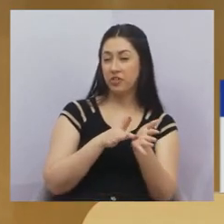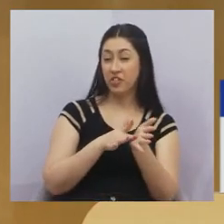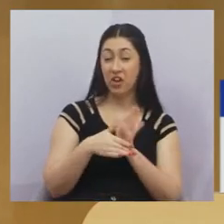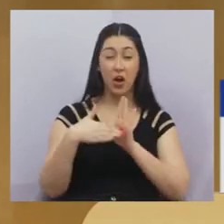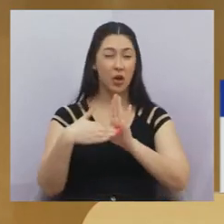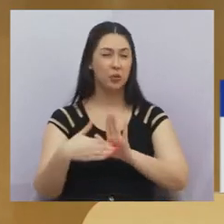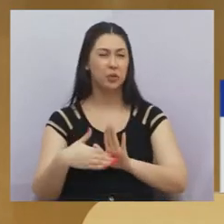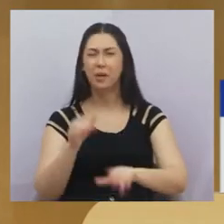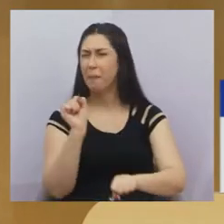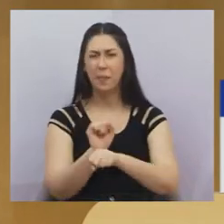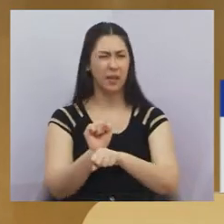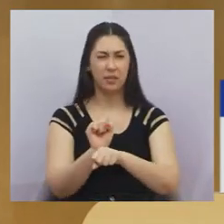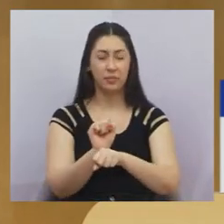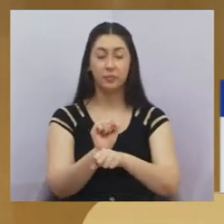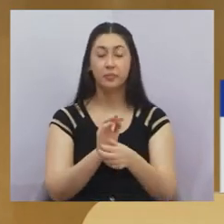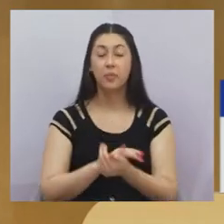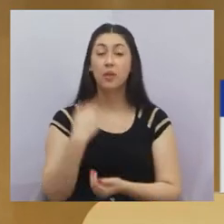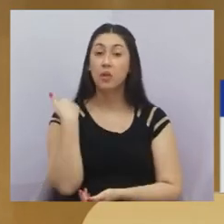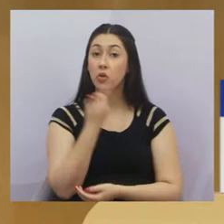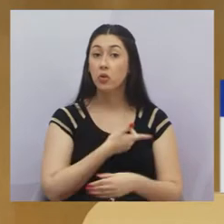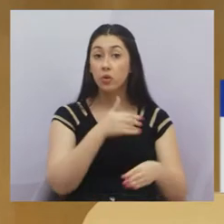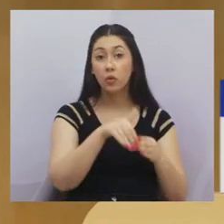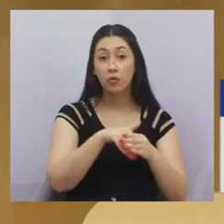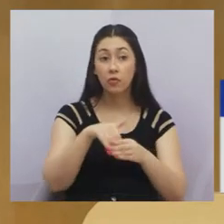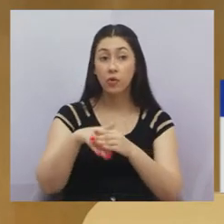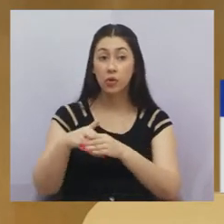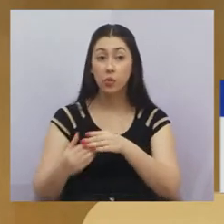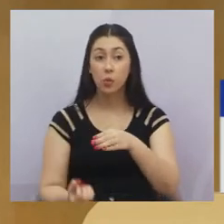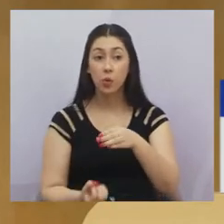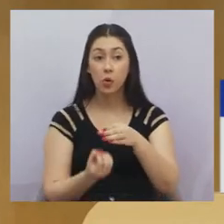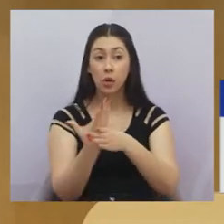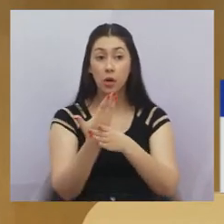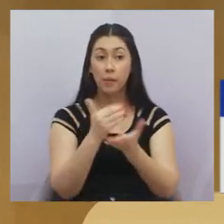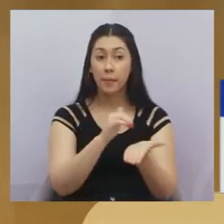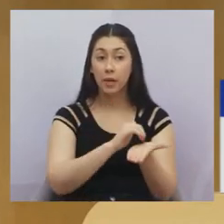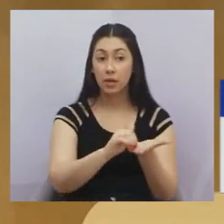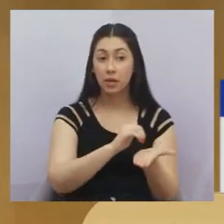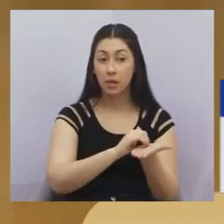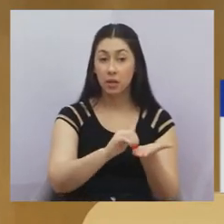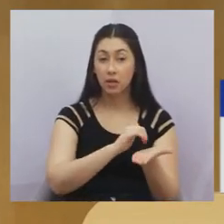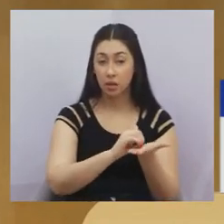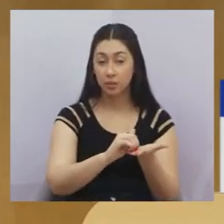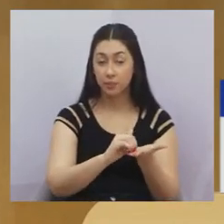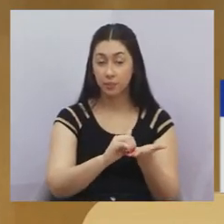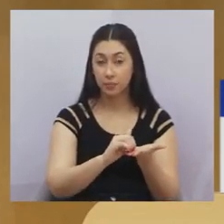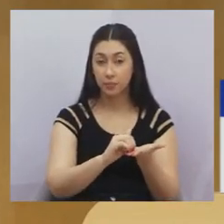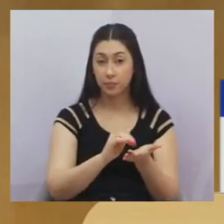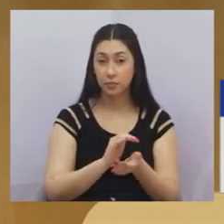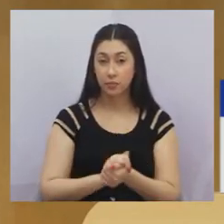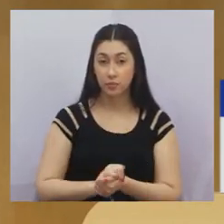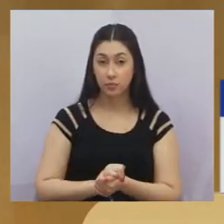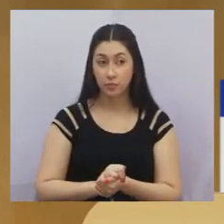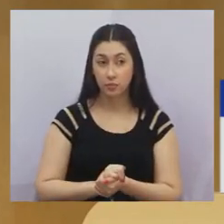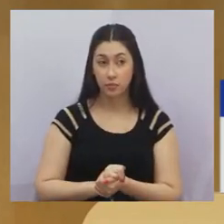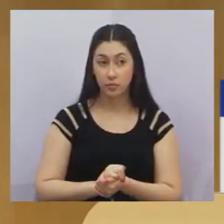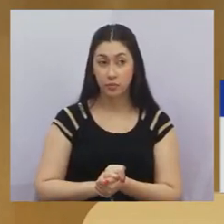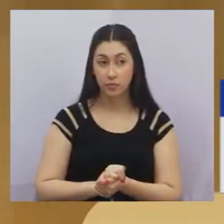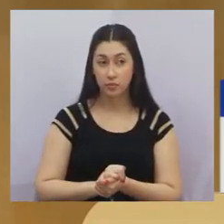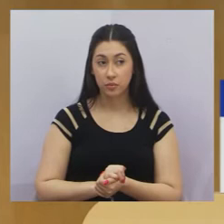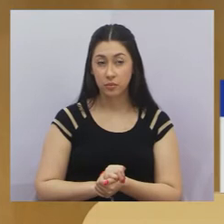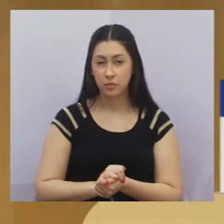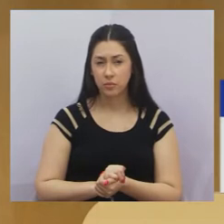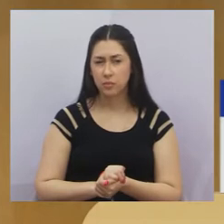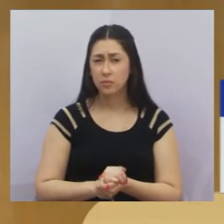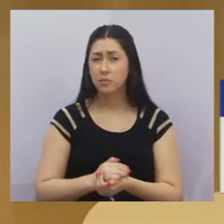Nós estamos votando aqui uma criação de uma secretaria. E qual